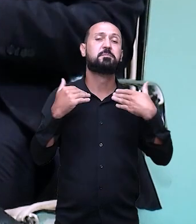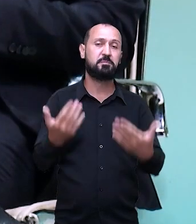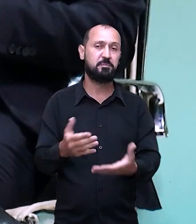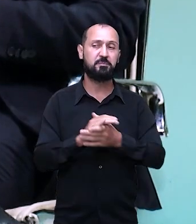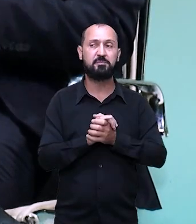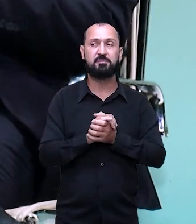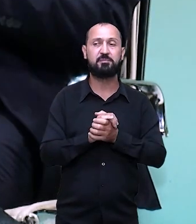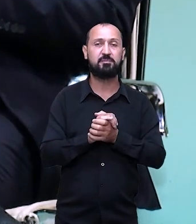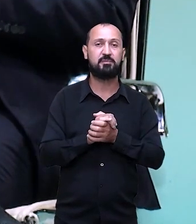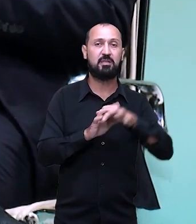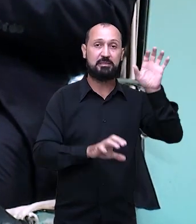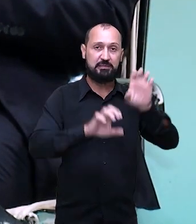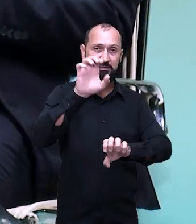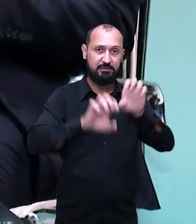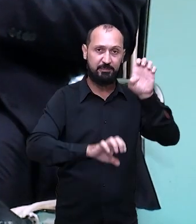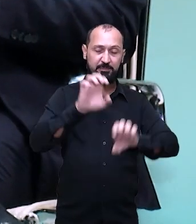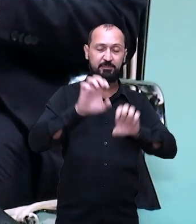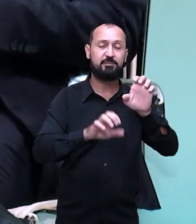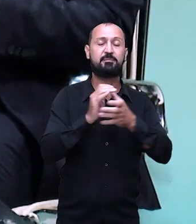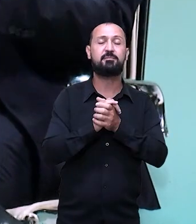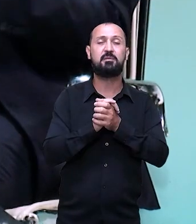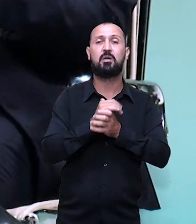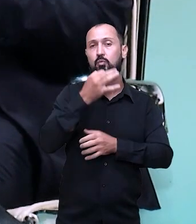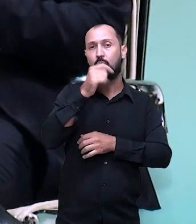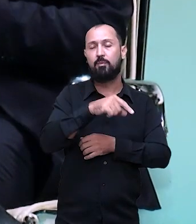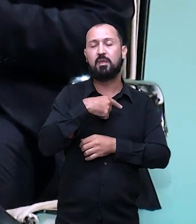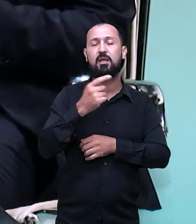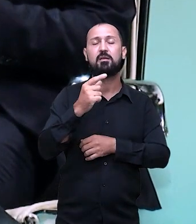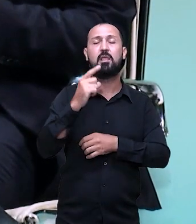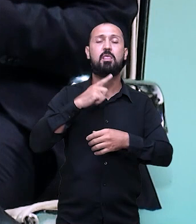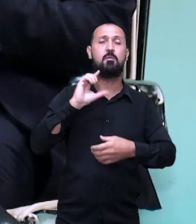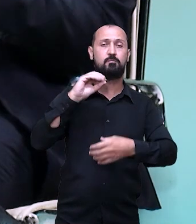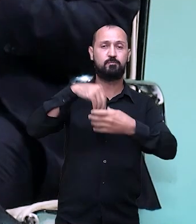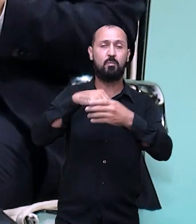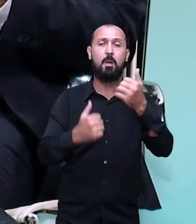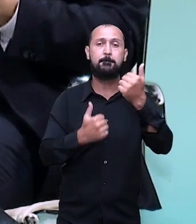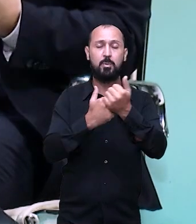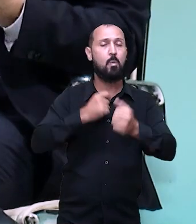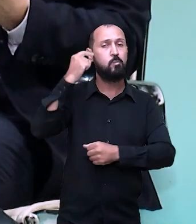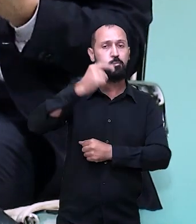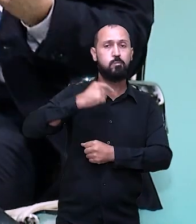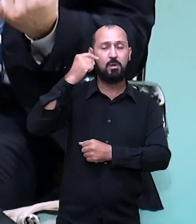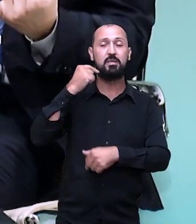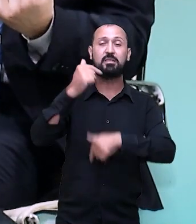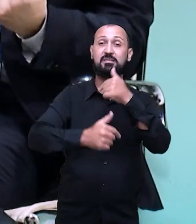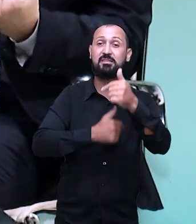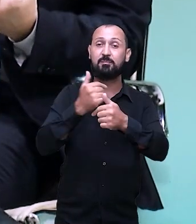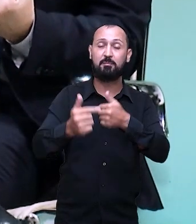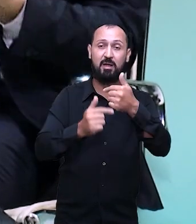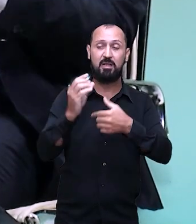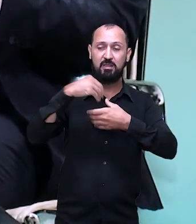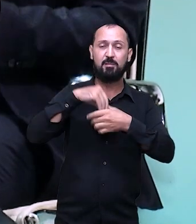ambiente de trabalho. E ali ele vai identificar o quê? Fatores de risco. O trabalhador trabalha com produtos químicos que